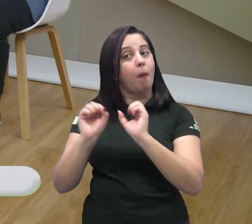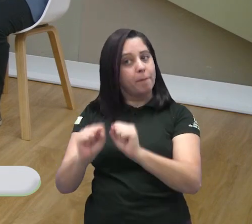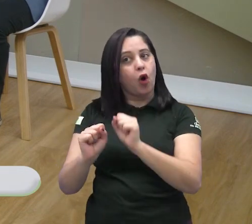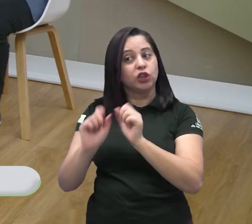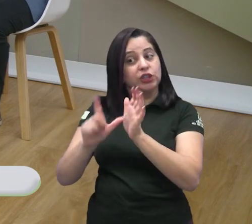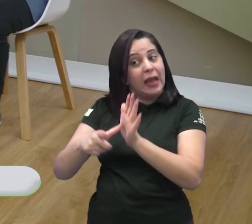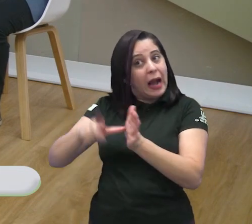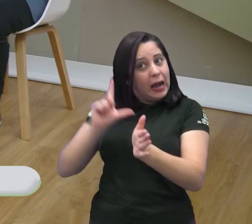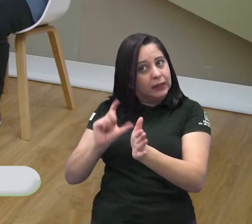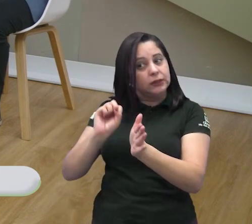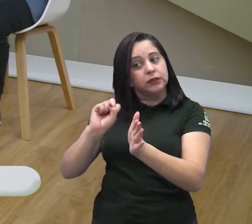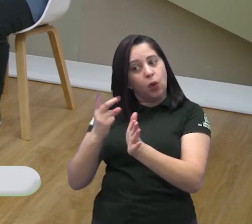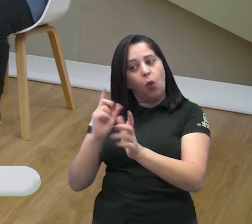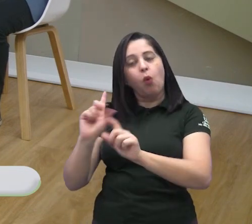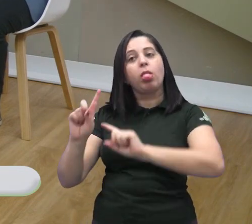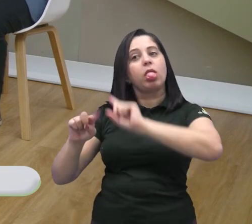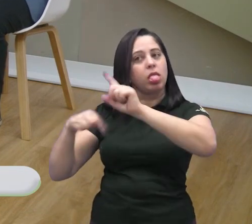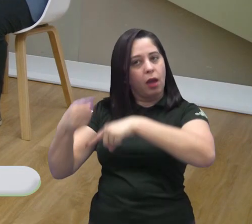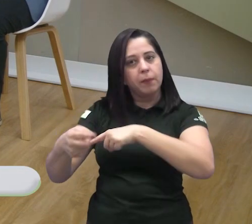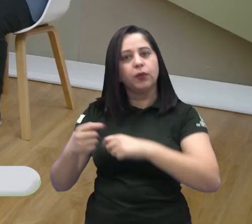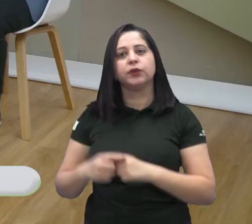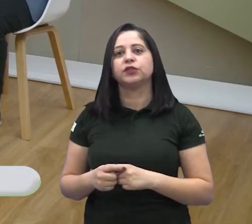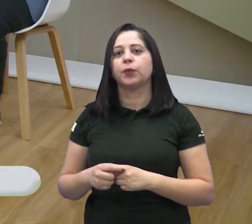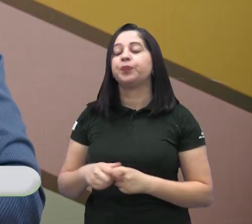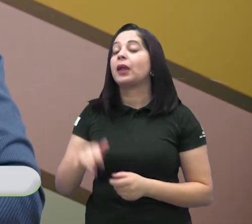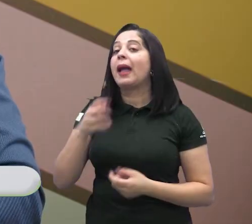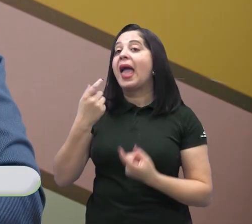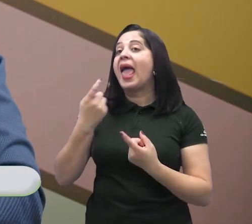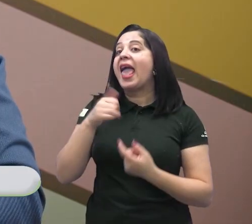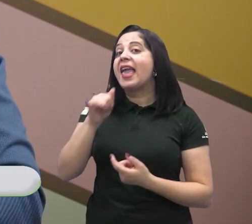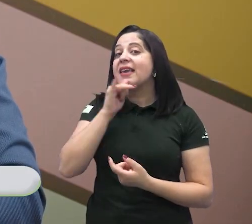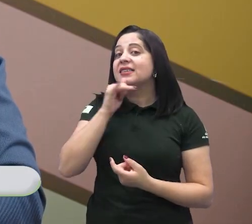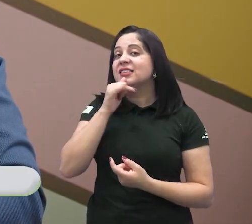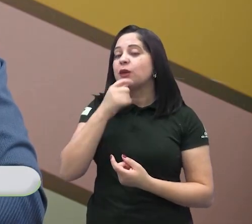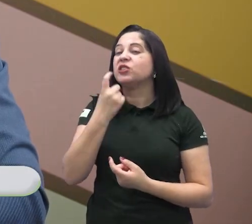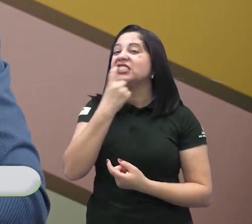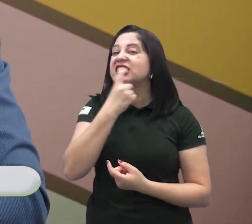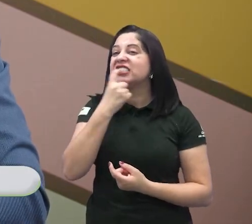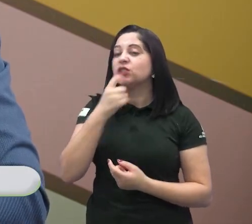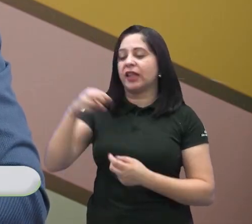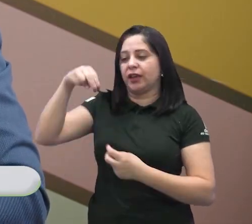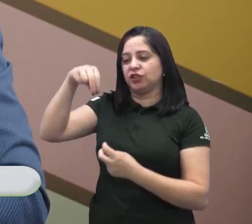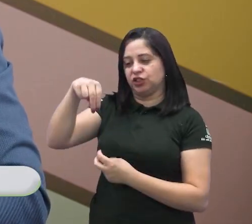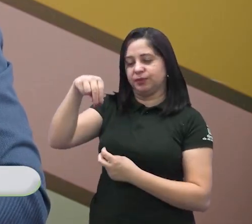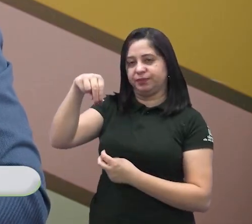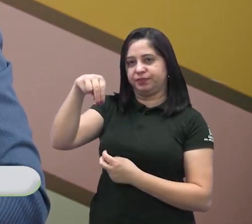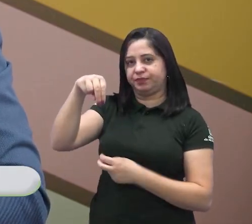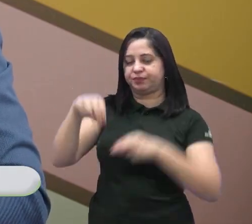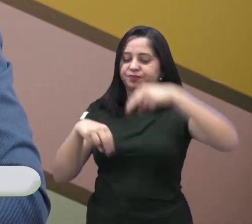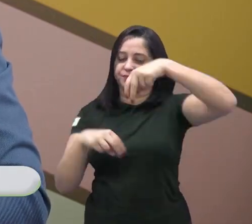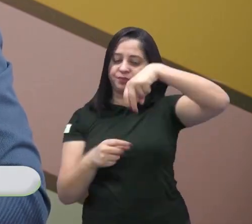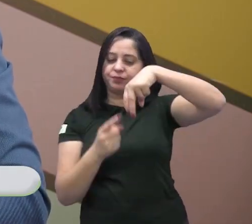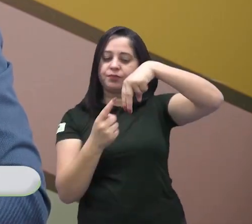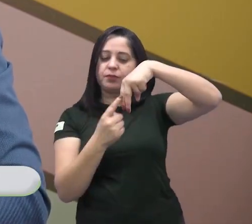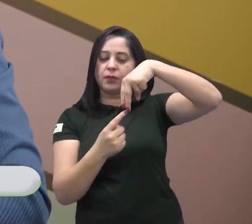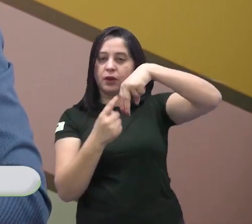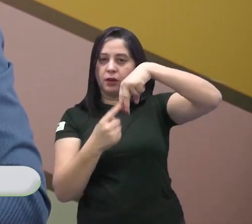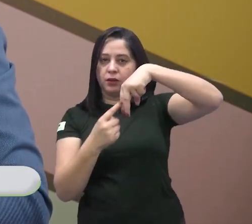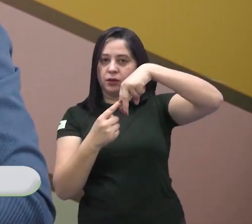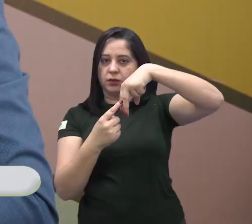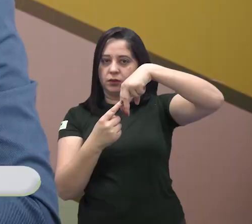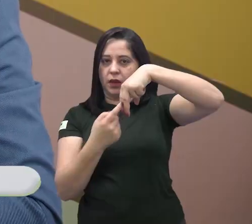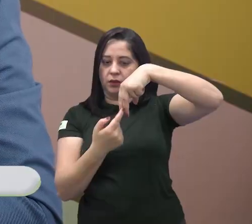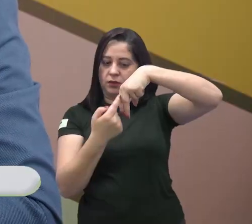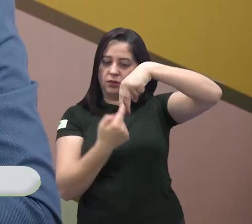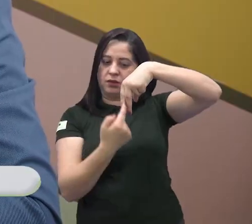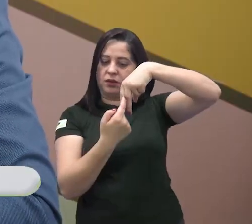ó, pensa comigo, o nosso dente tem essa parte frontal e a parte atrás dele, mas entre um dente e outro, nós